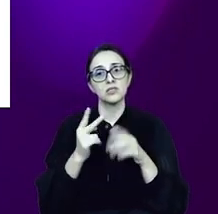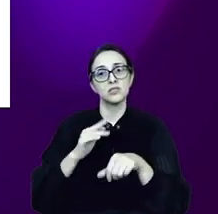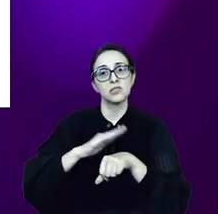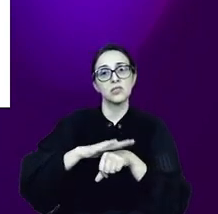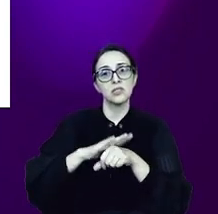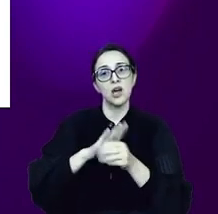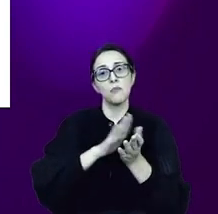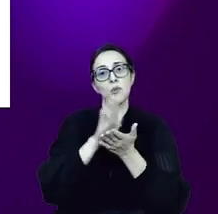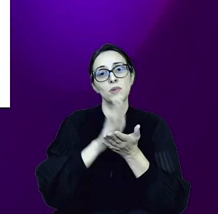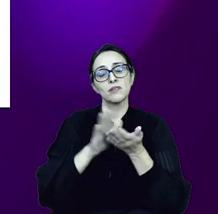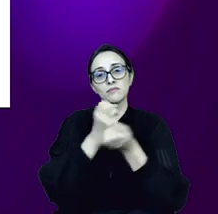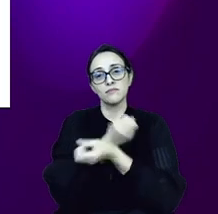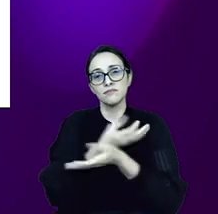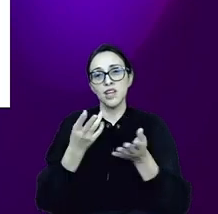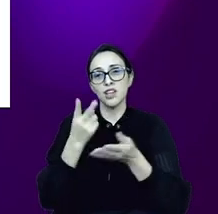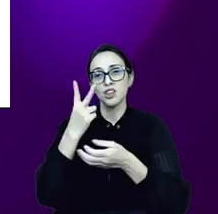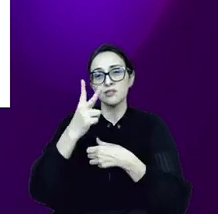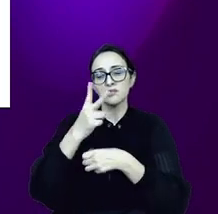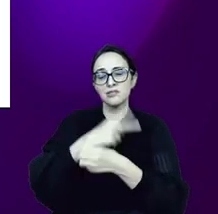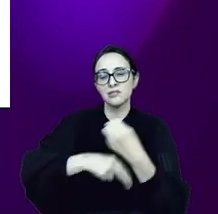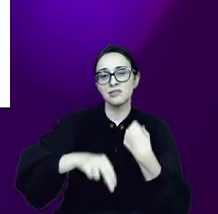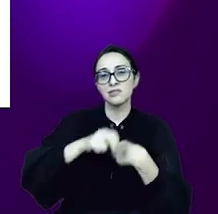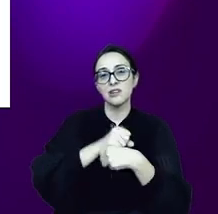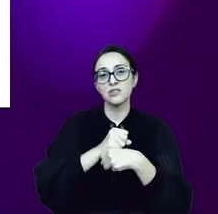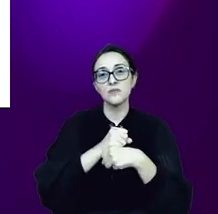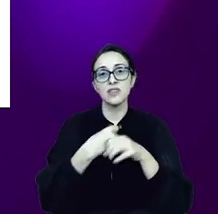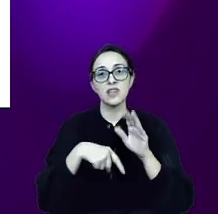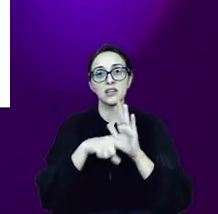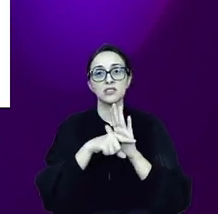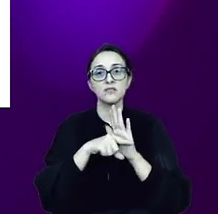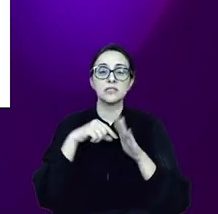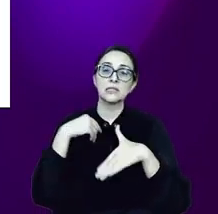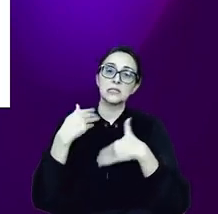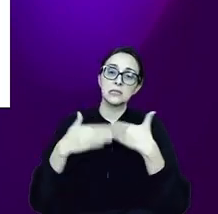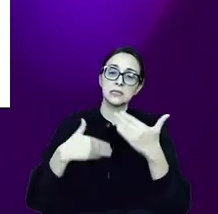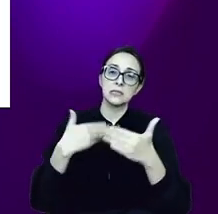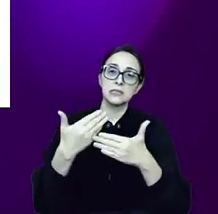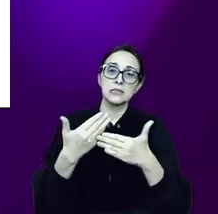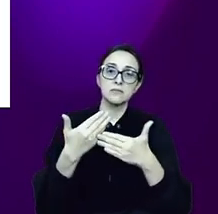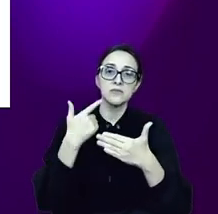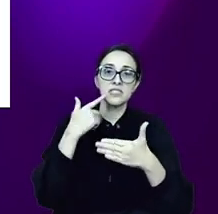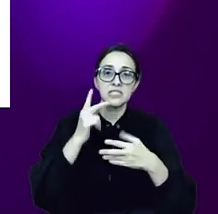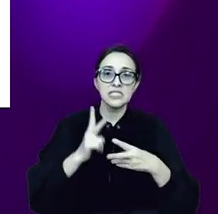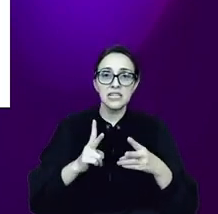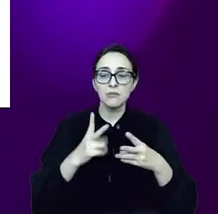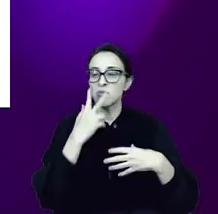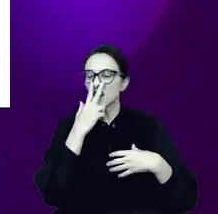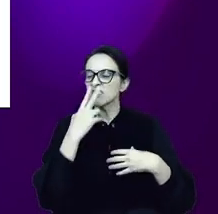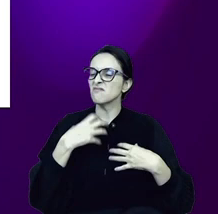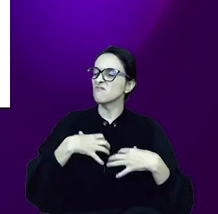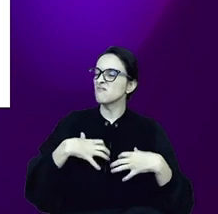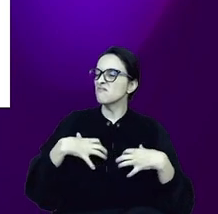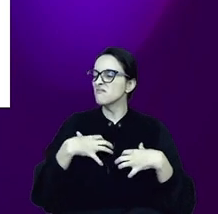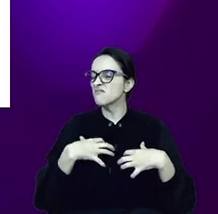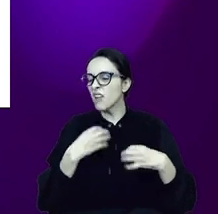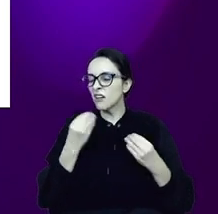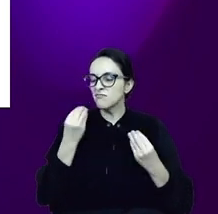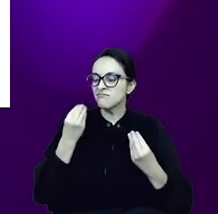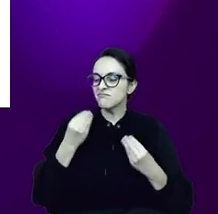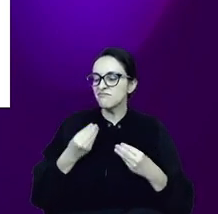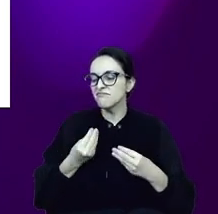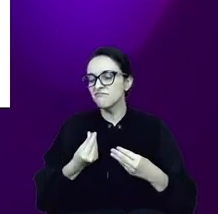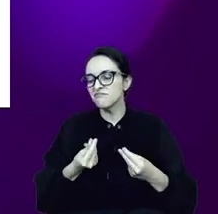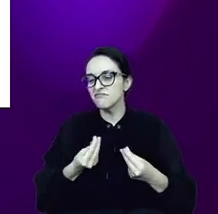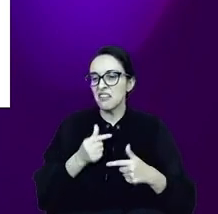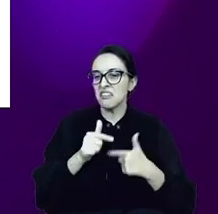Neurology há cerca de 2 anos, e foi um dado negativo. E aí, a gente sempre fica um pouco desestimulado quando a gente vai lá, faz todo um trabalho